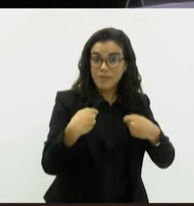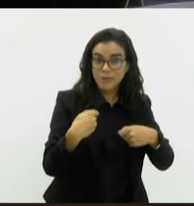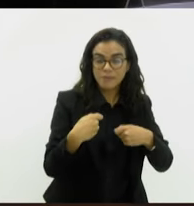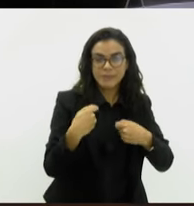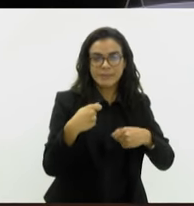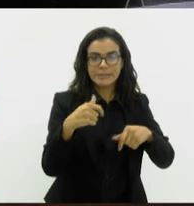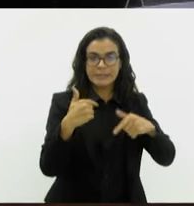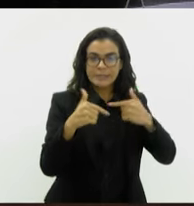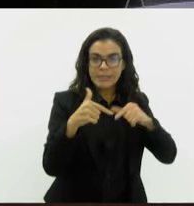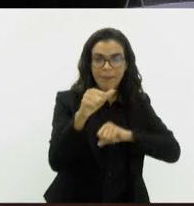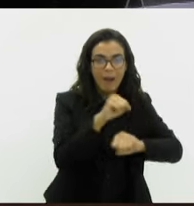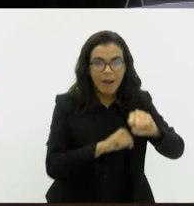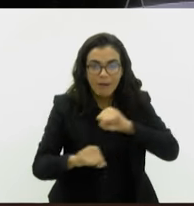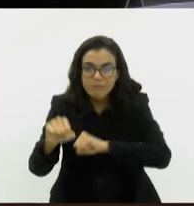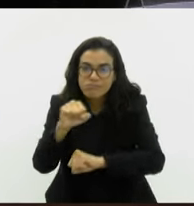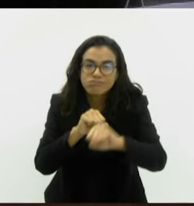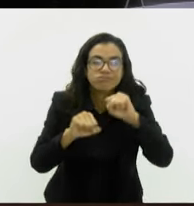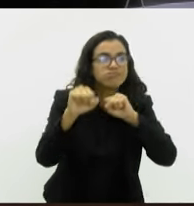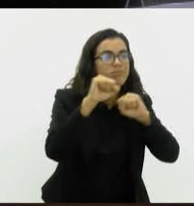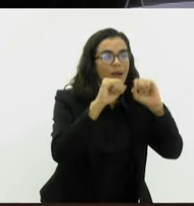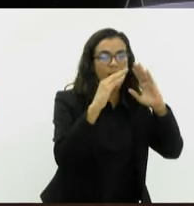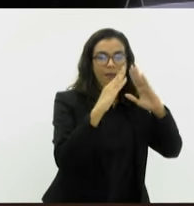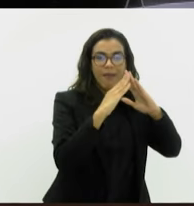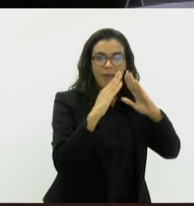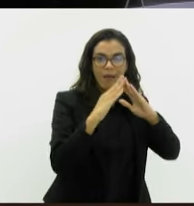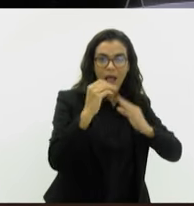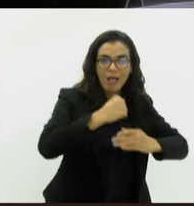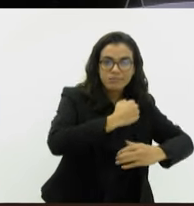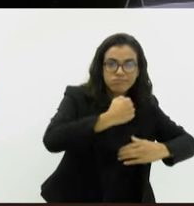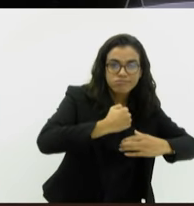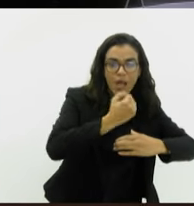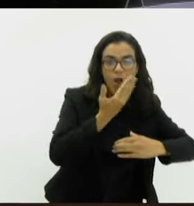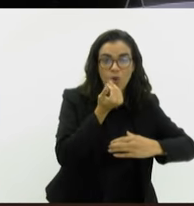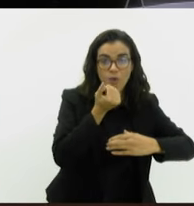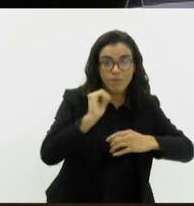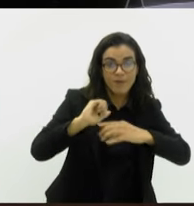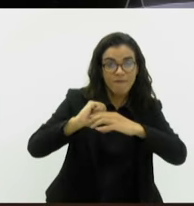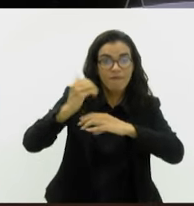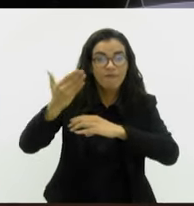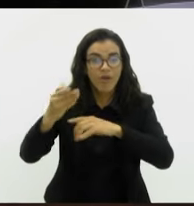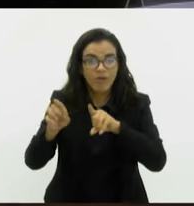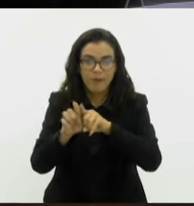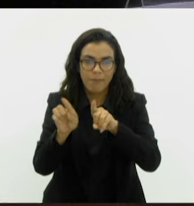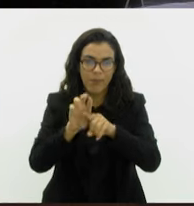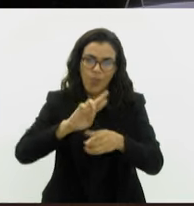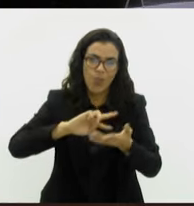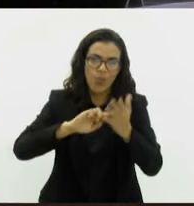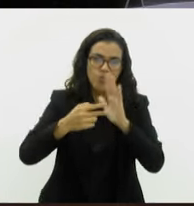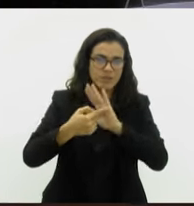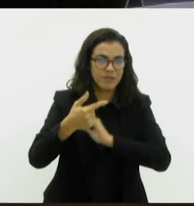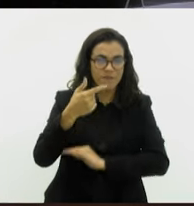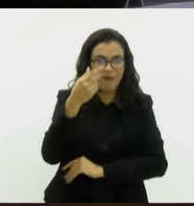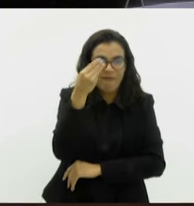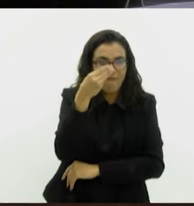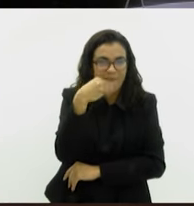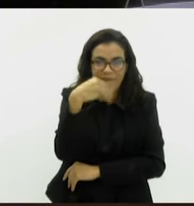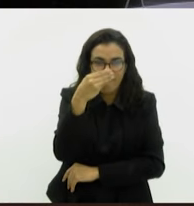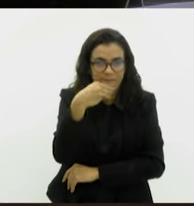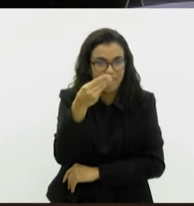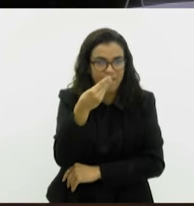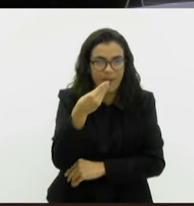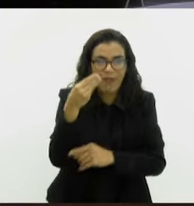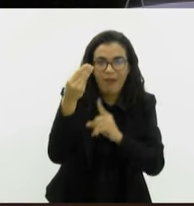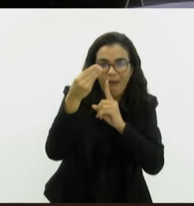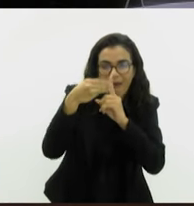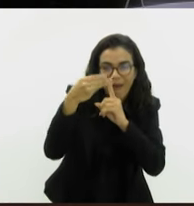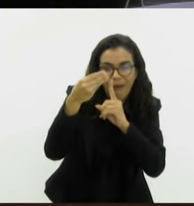serviços domésticos e ainda trabalhar fora então eu digo que a mulher não é sexo frágil muito pelo contrário a